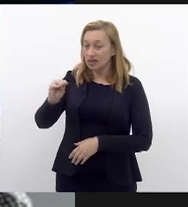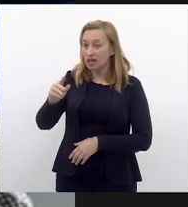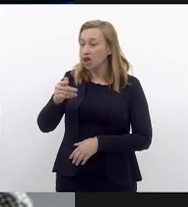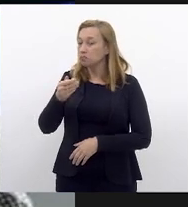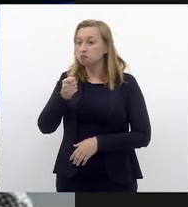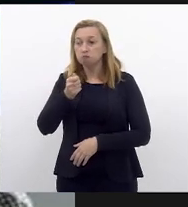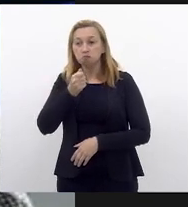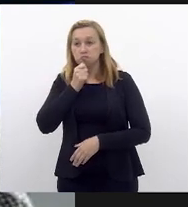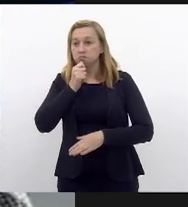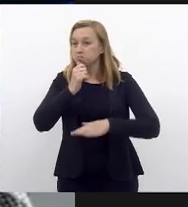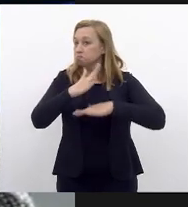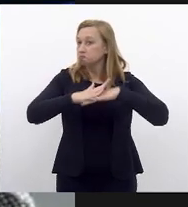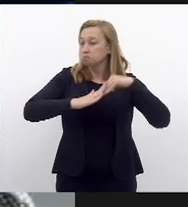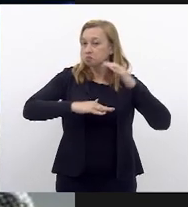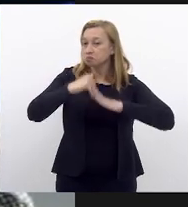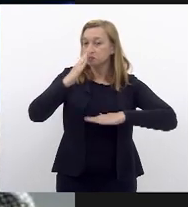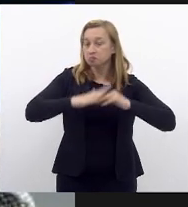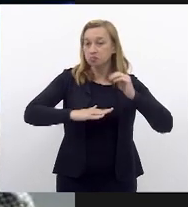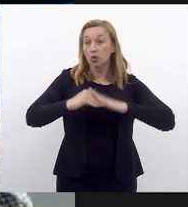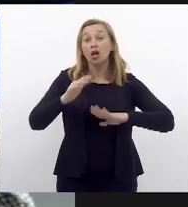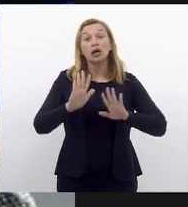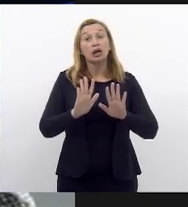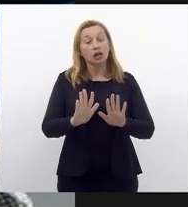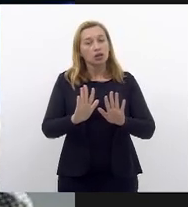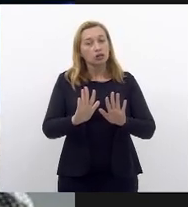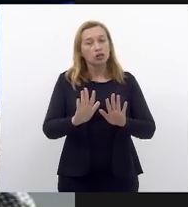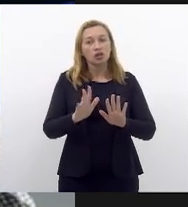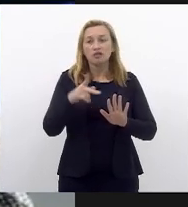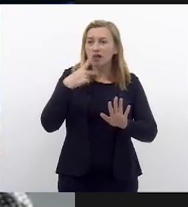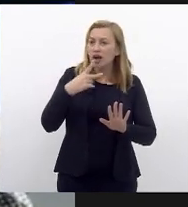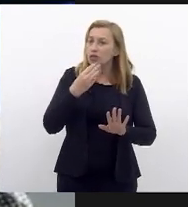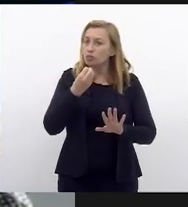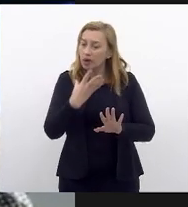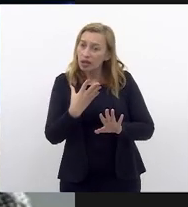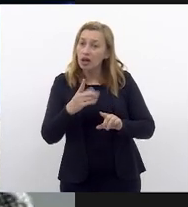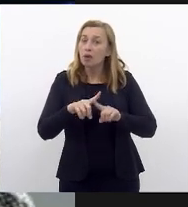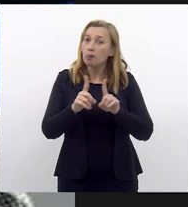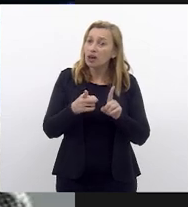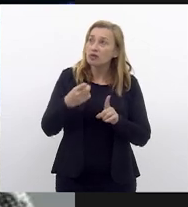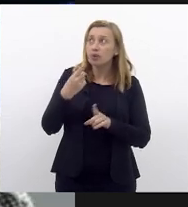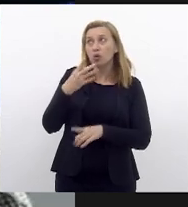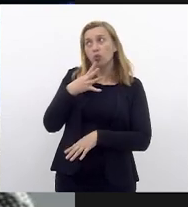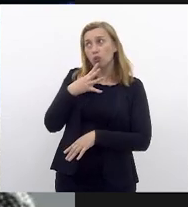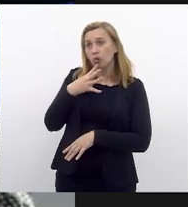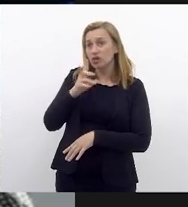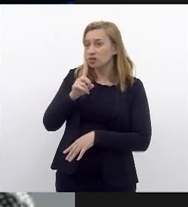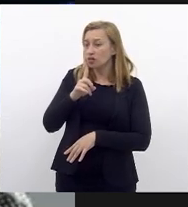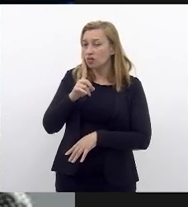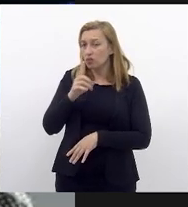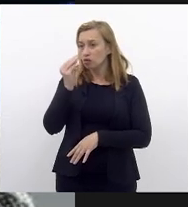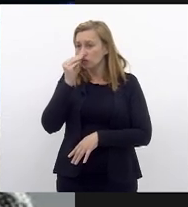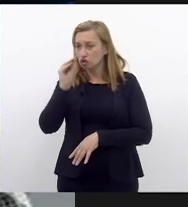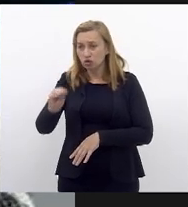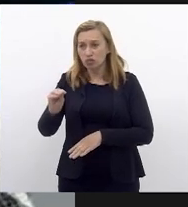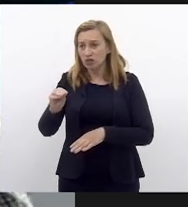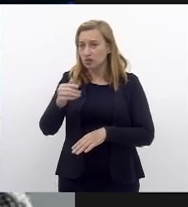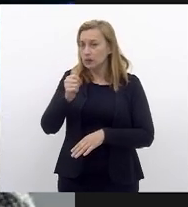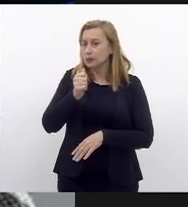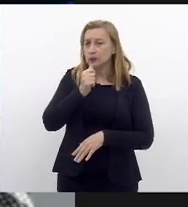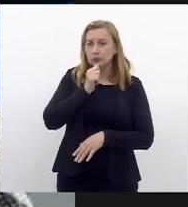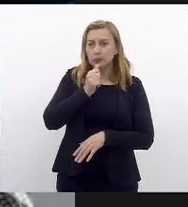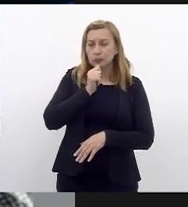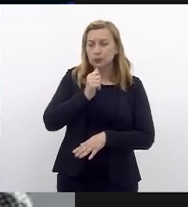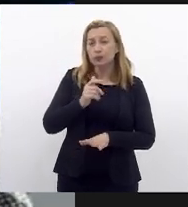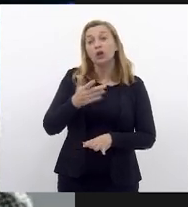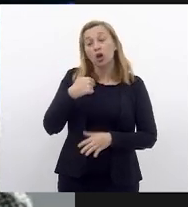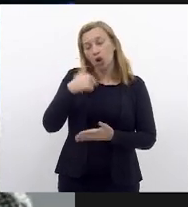profissão, talvez não tenha colocado bem, mas pelo que eu conheço, não foi uma ofensa a ninguém, assim eu